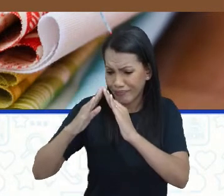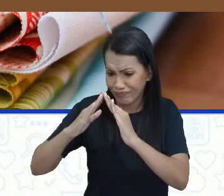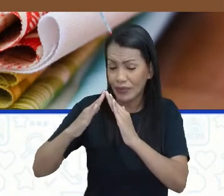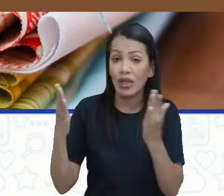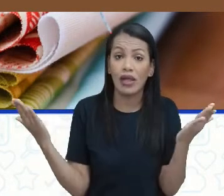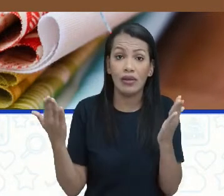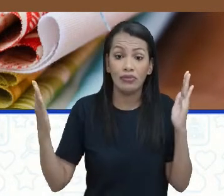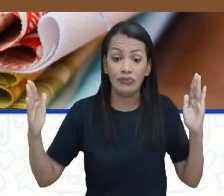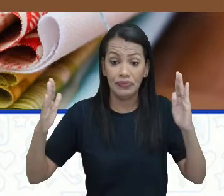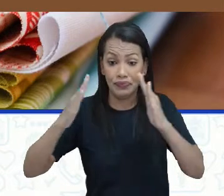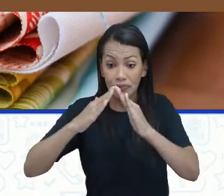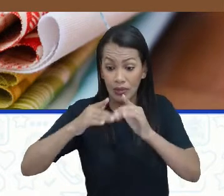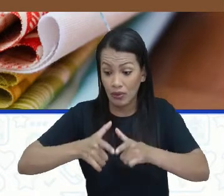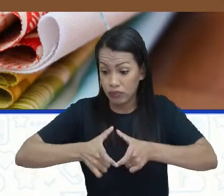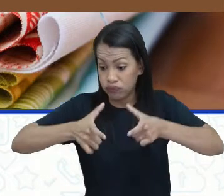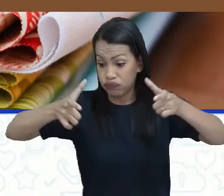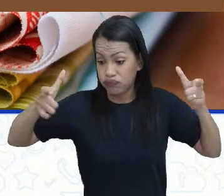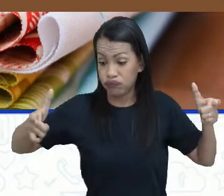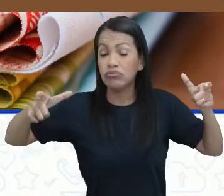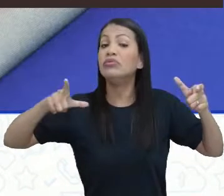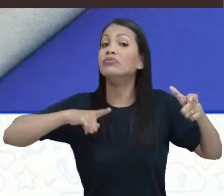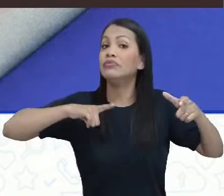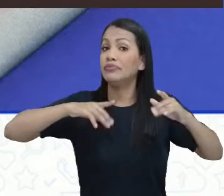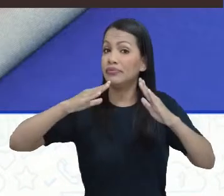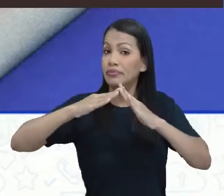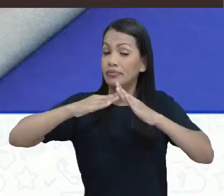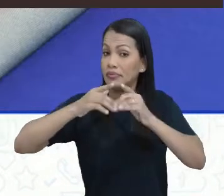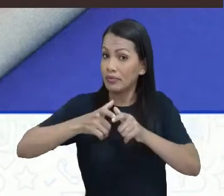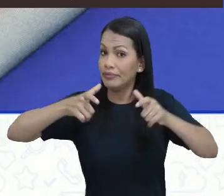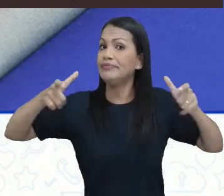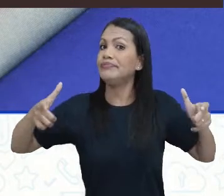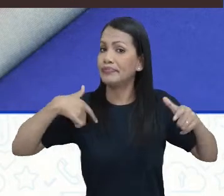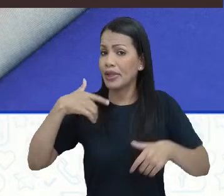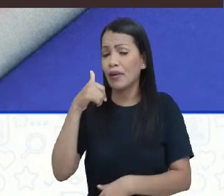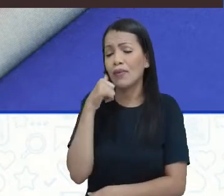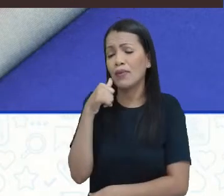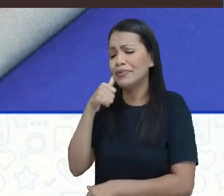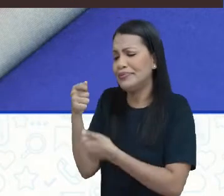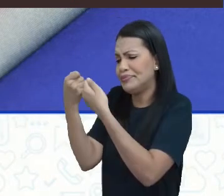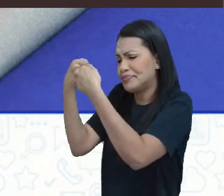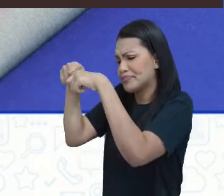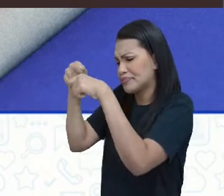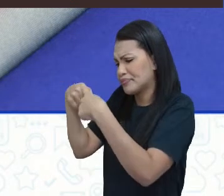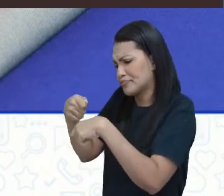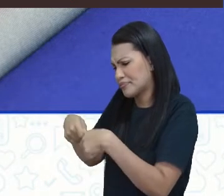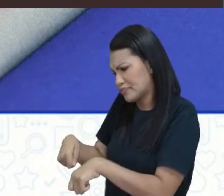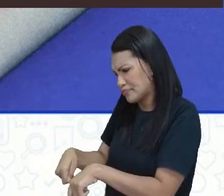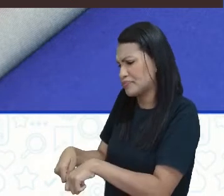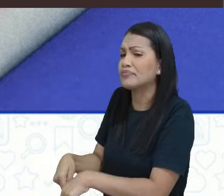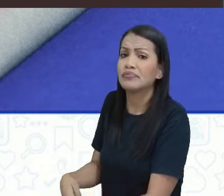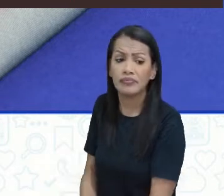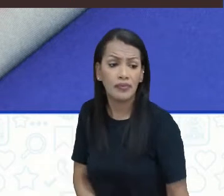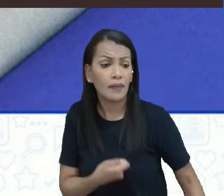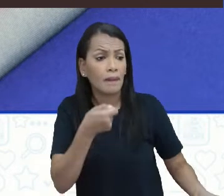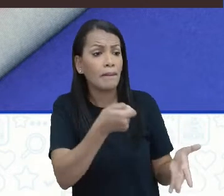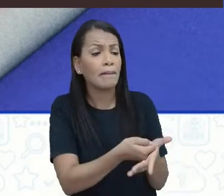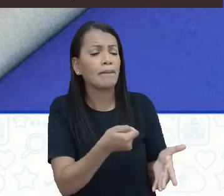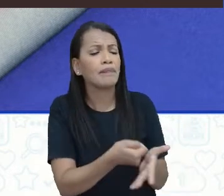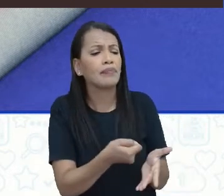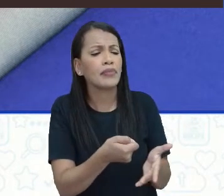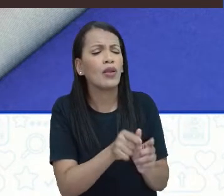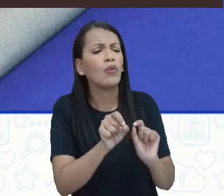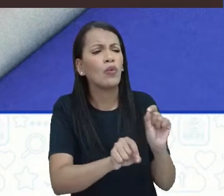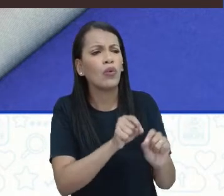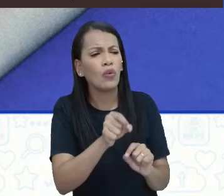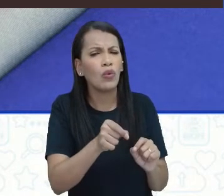eram dois, queriam ter filhos, podiam ter uma casa maior. E assim ela fez. Exigiu que escolhesse as mais belas lãs cor de